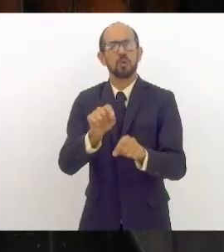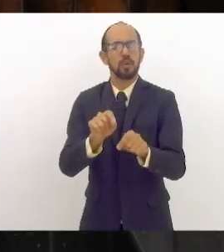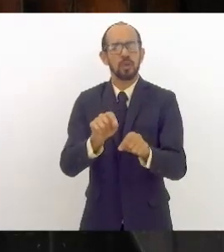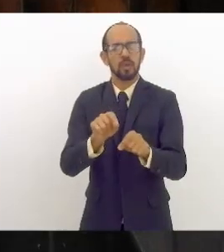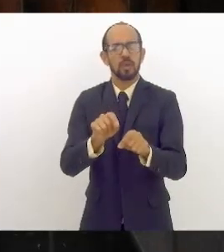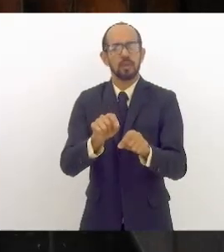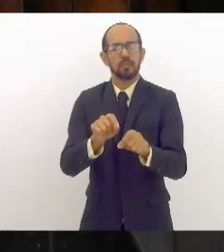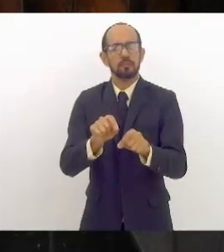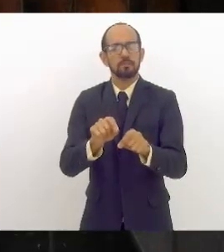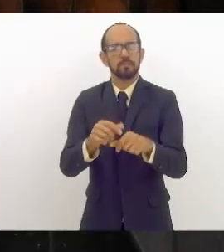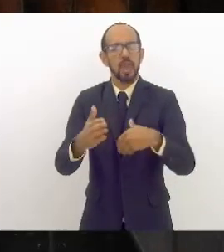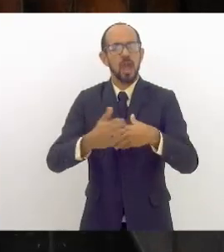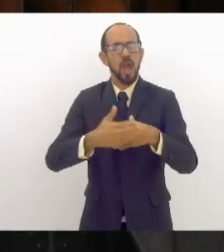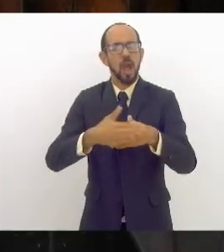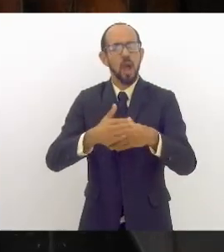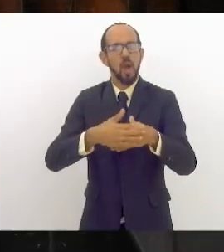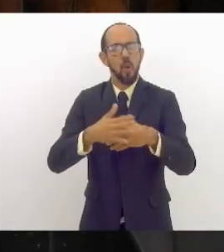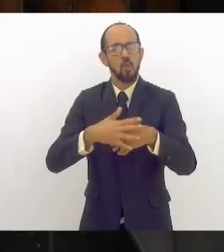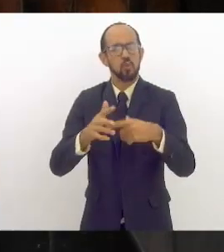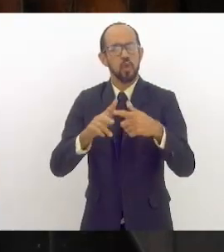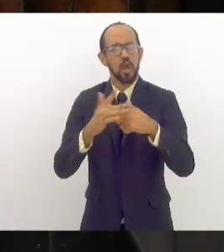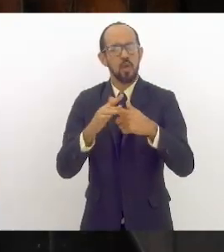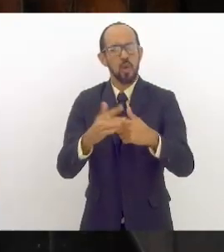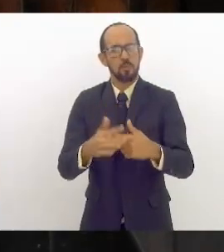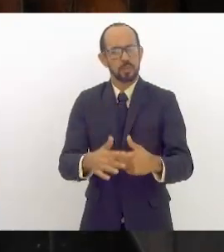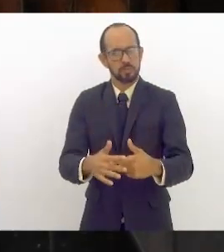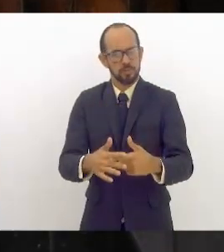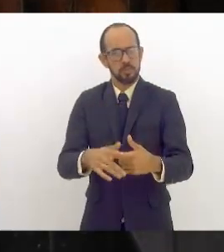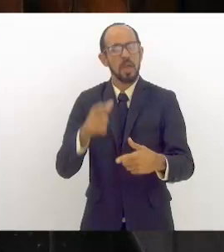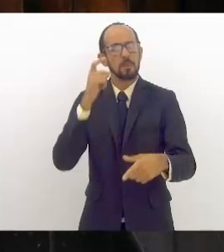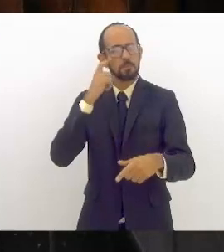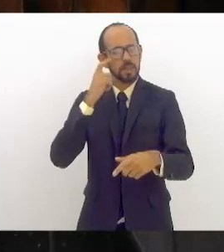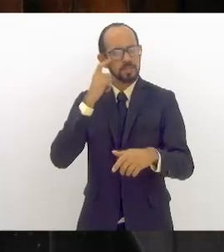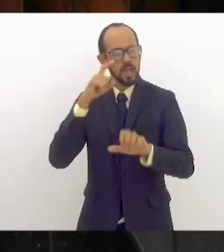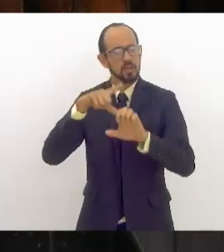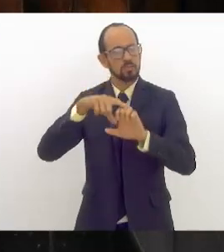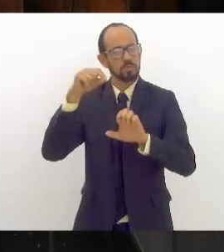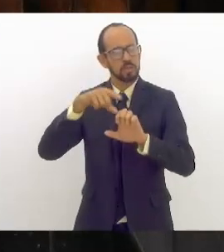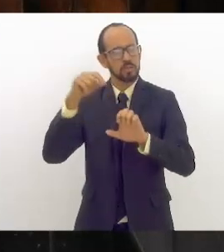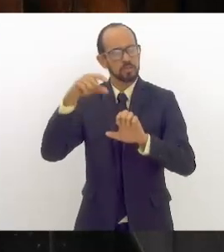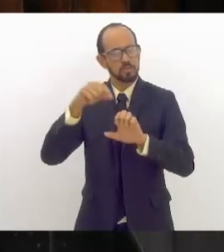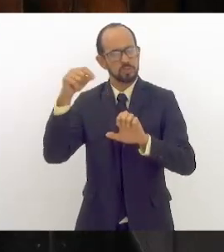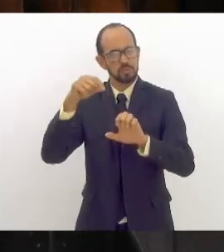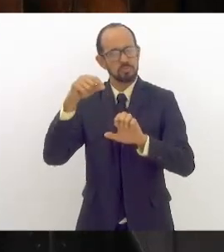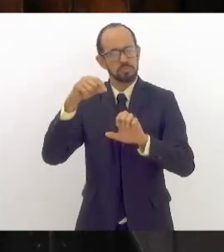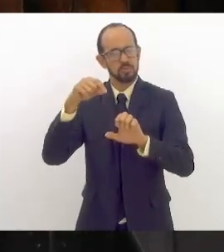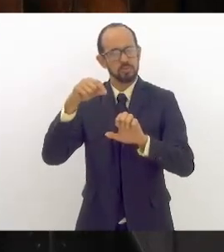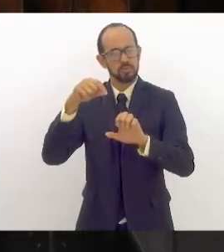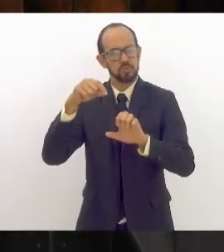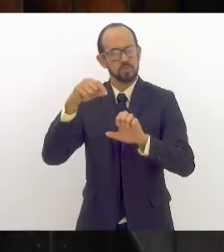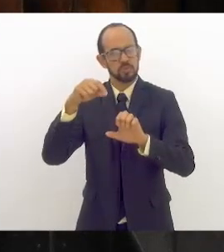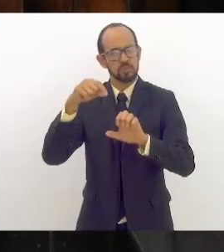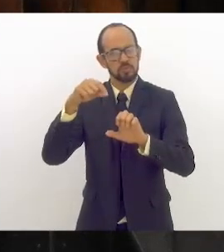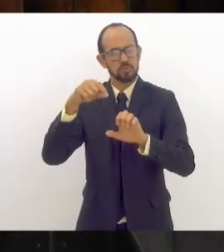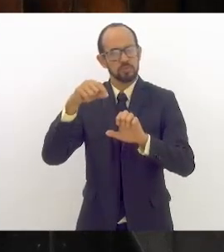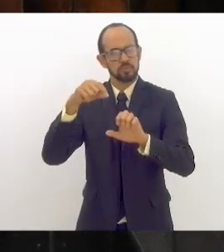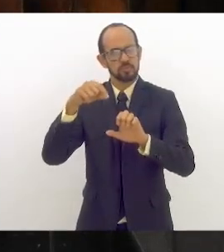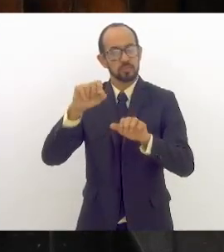auto-regulamentação a gente quer pensar no empreendedorismo sendo feito por empreendedores